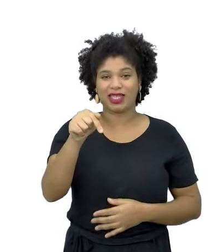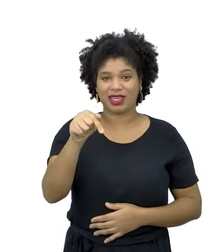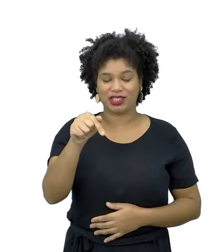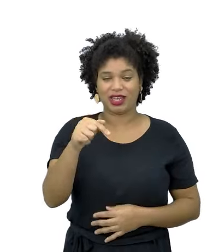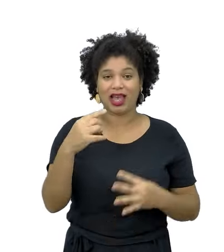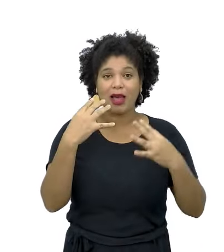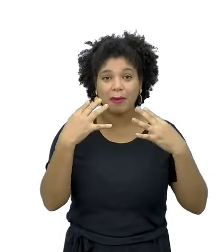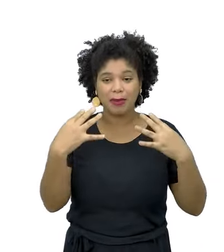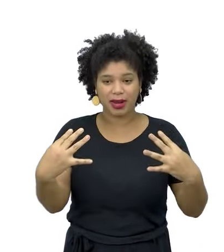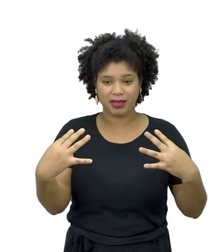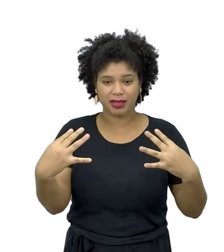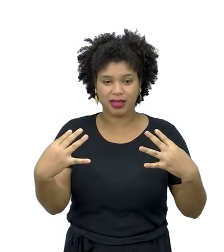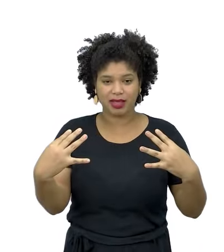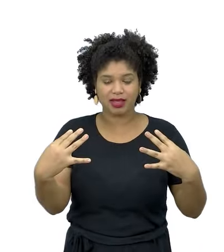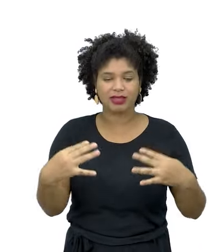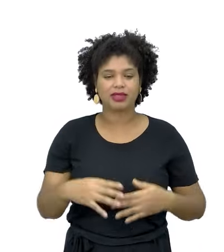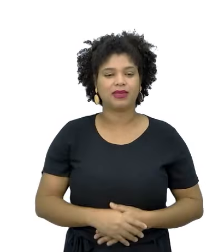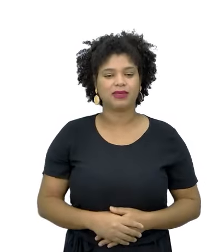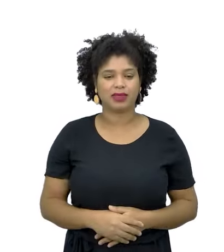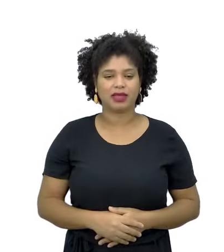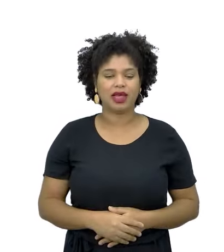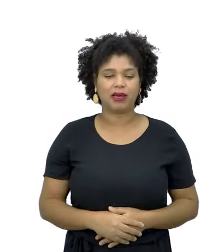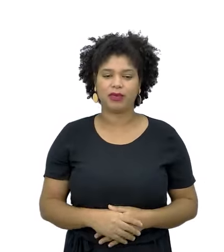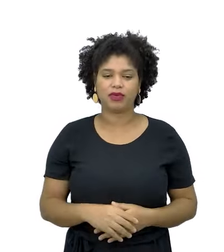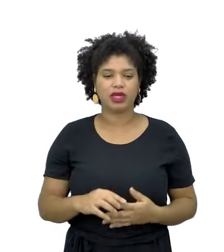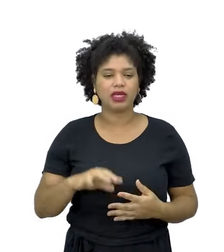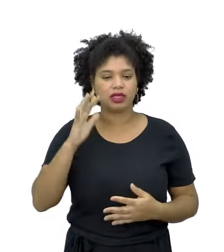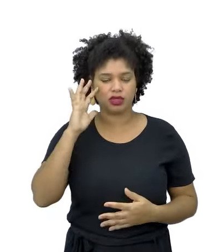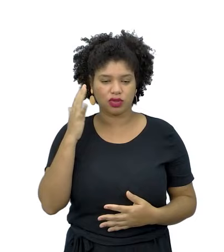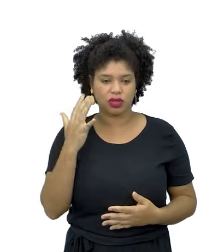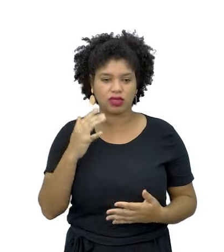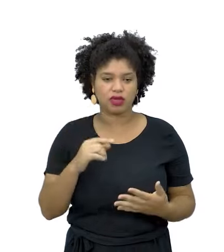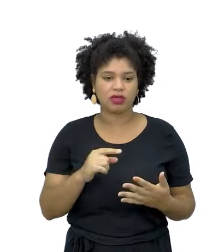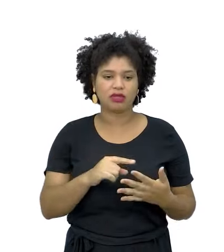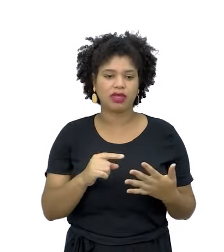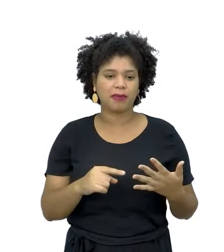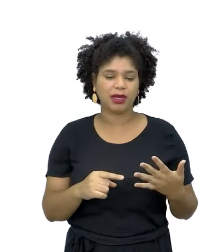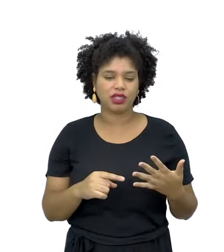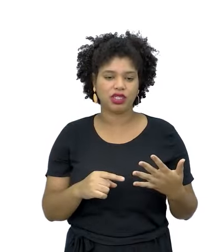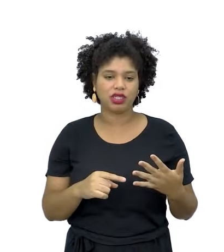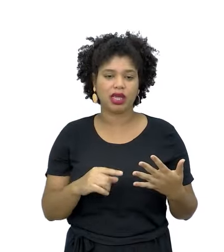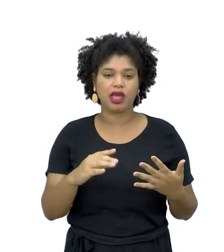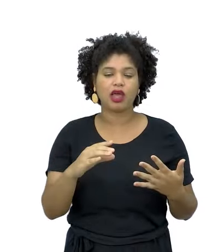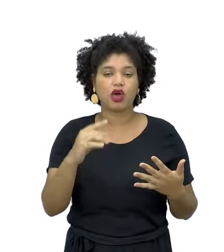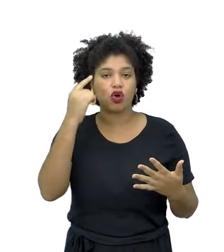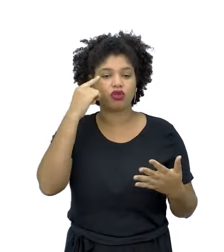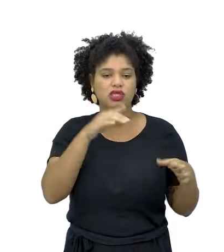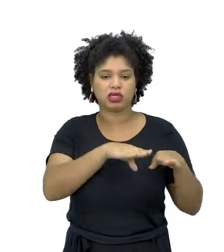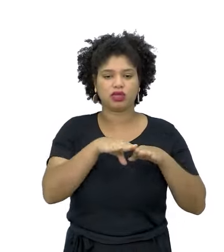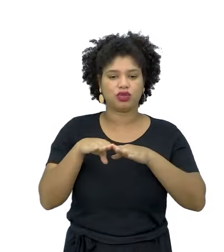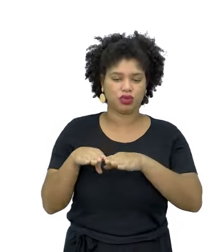a discussão das diferentes resoluções, o esclarecimento das dúvidas